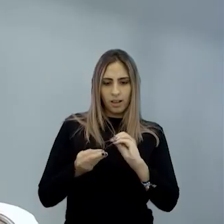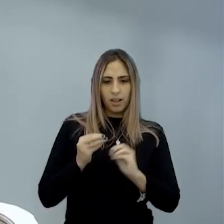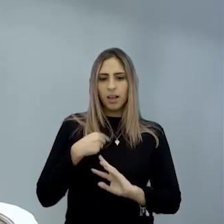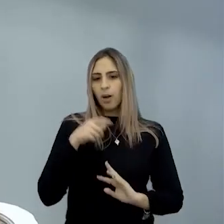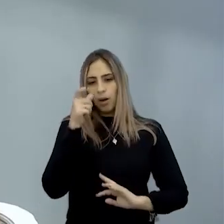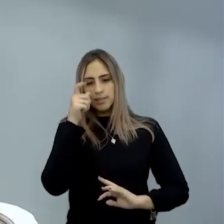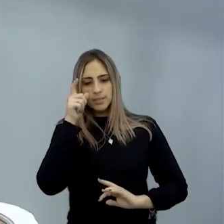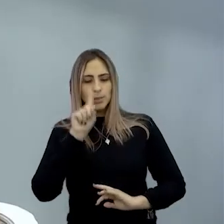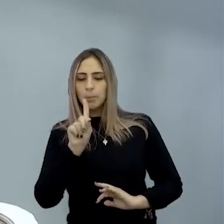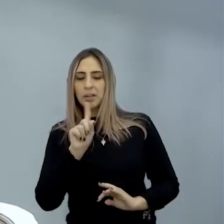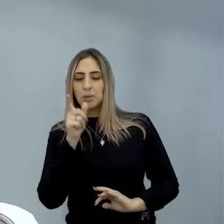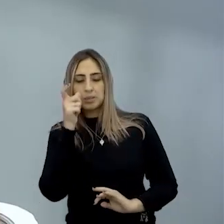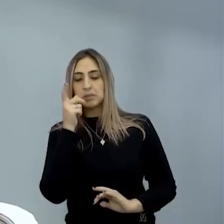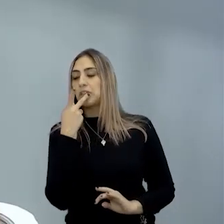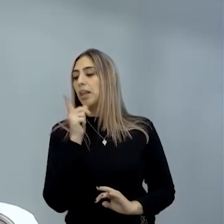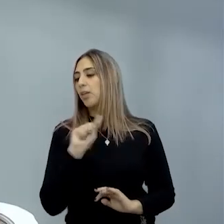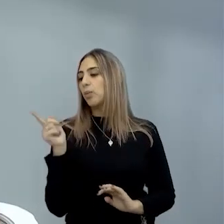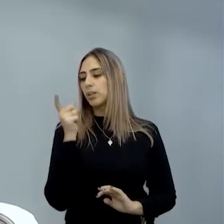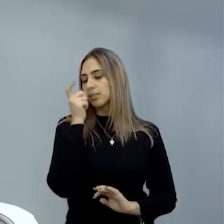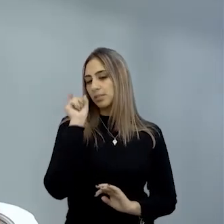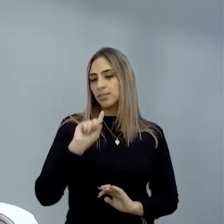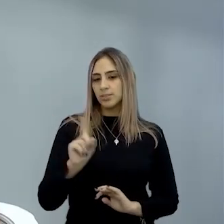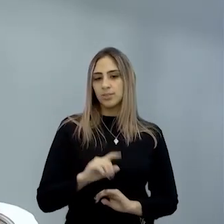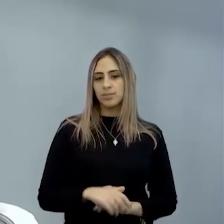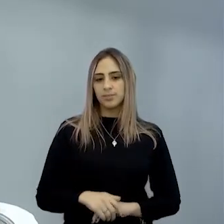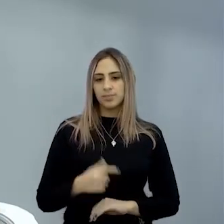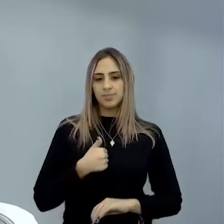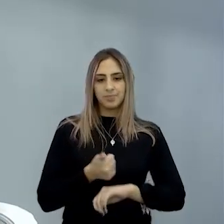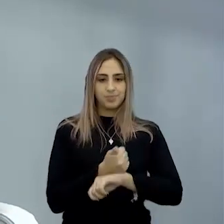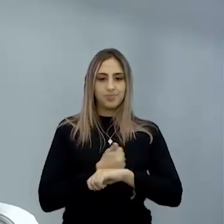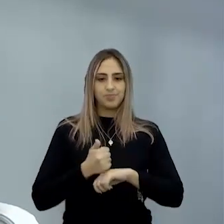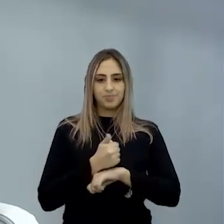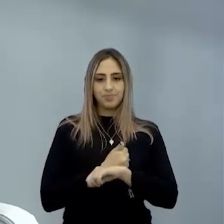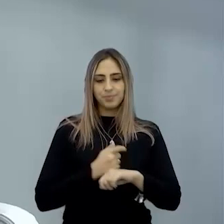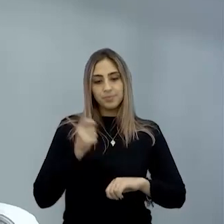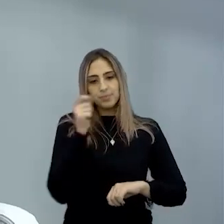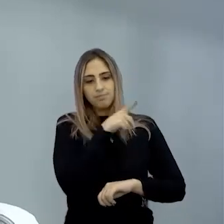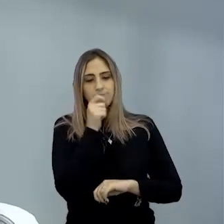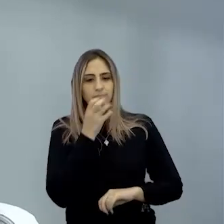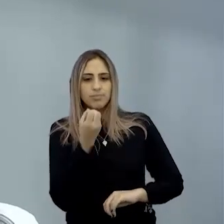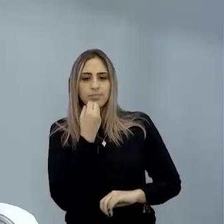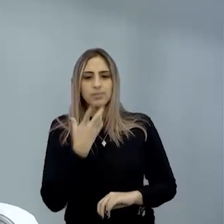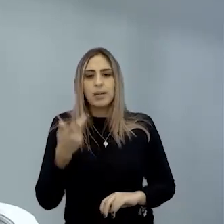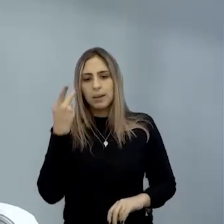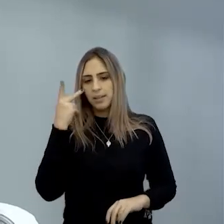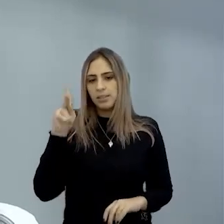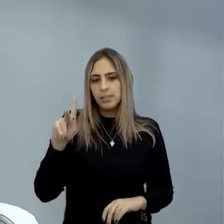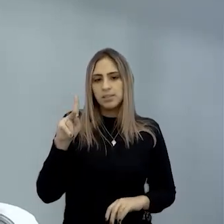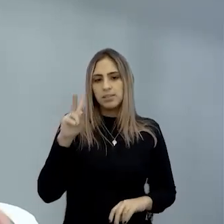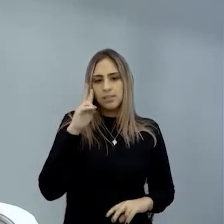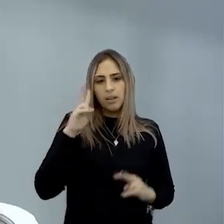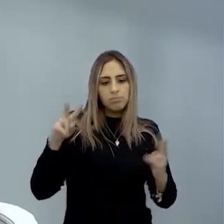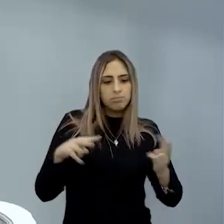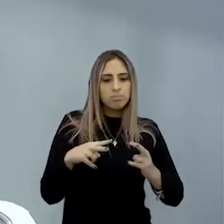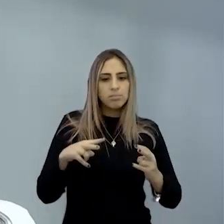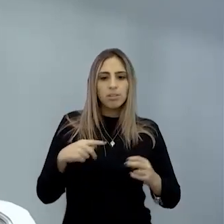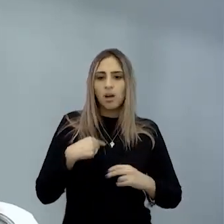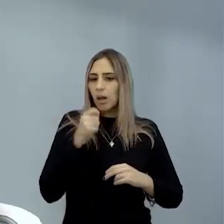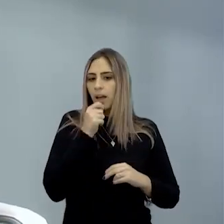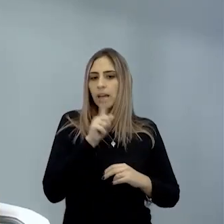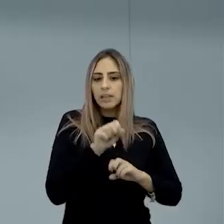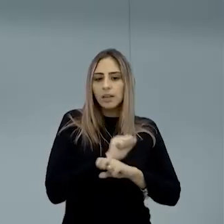grande processo na minha vida profissional para ser conhecido no Brasil inteiro. Preciso errar uma piada muito boa, assim, pra viralizar, porque ainda não